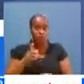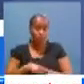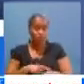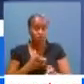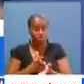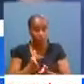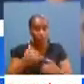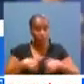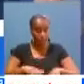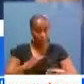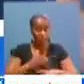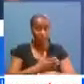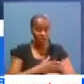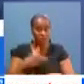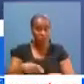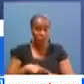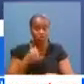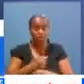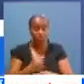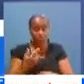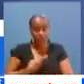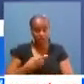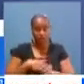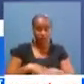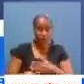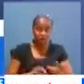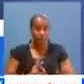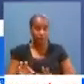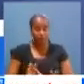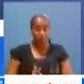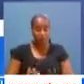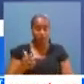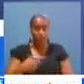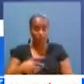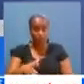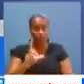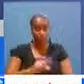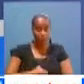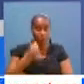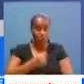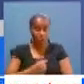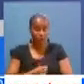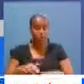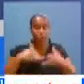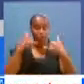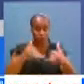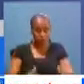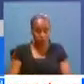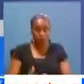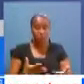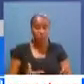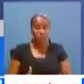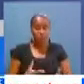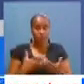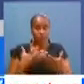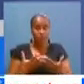antes deste momento há um trabalho que está a ser feito agora, em jeito de preparação, e haverá também o trabalho depois